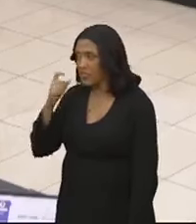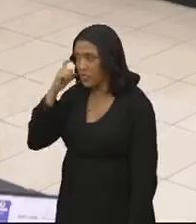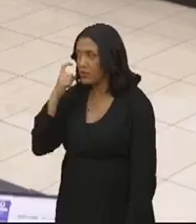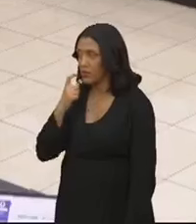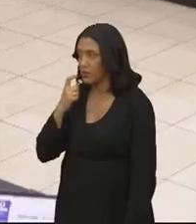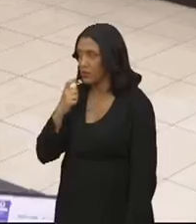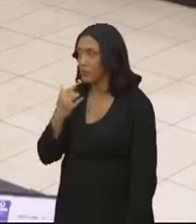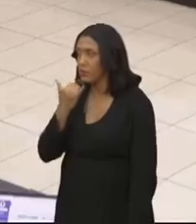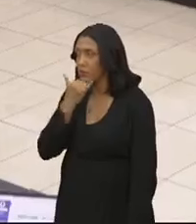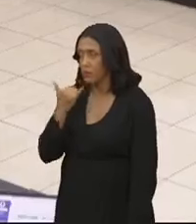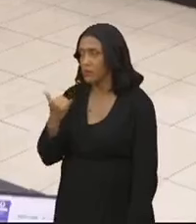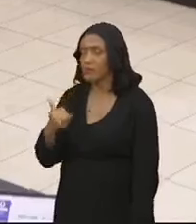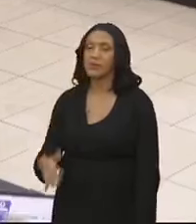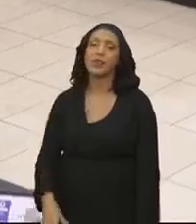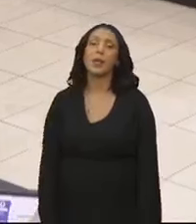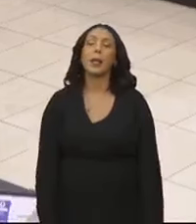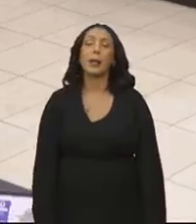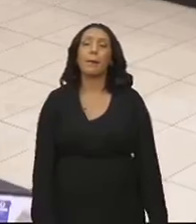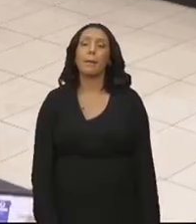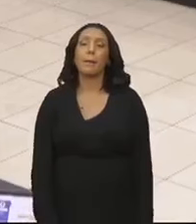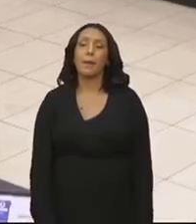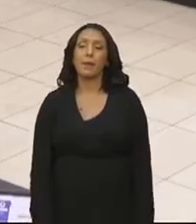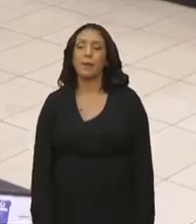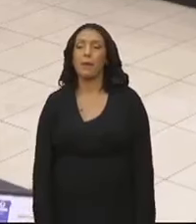tinha pensado.